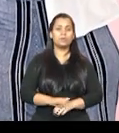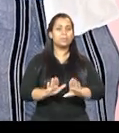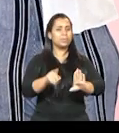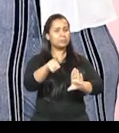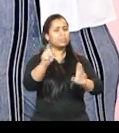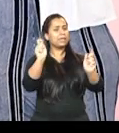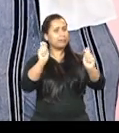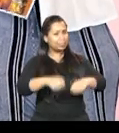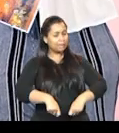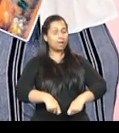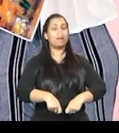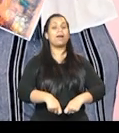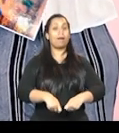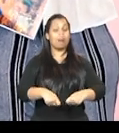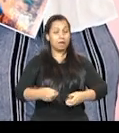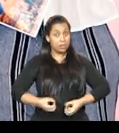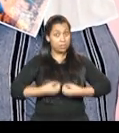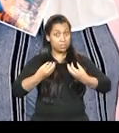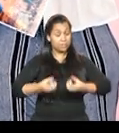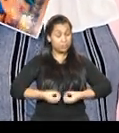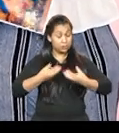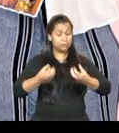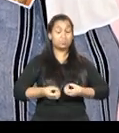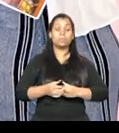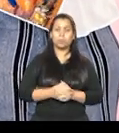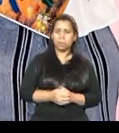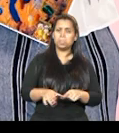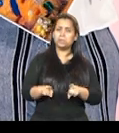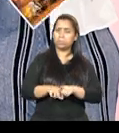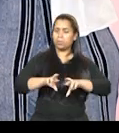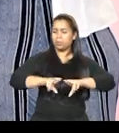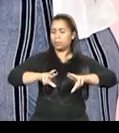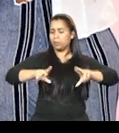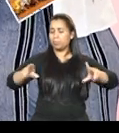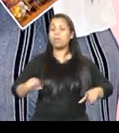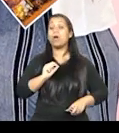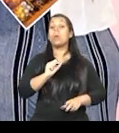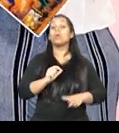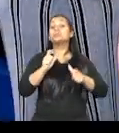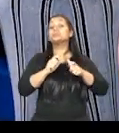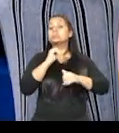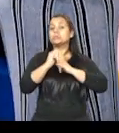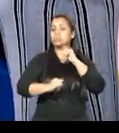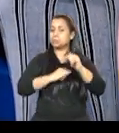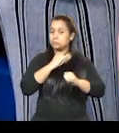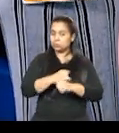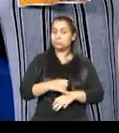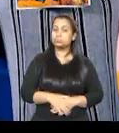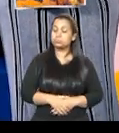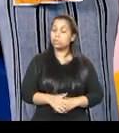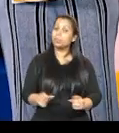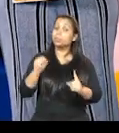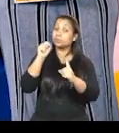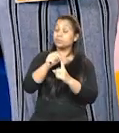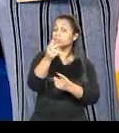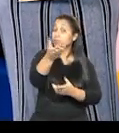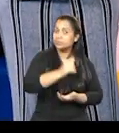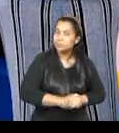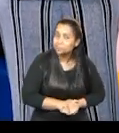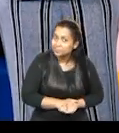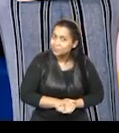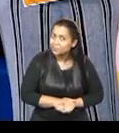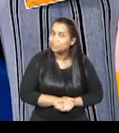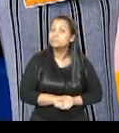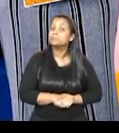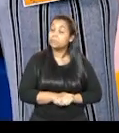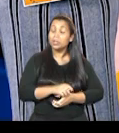você pode encontrar esse poema de Manuel de Barros e muitos outros na internet. E é esse o meu desafio para você hoje.